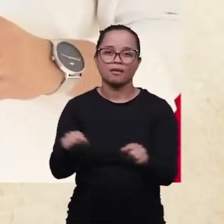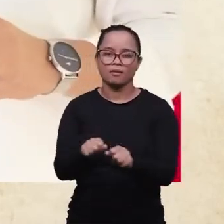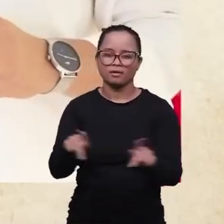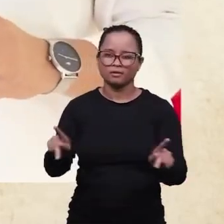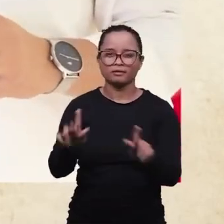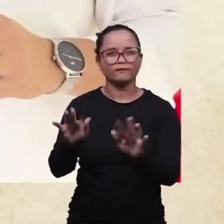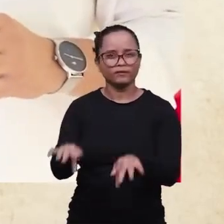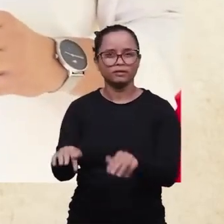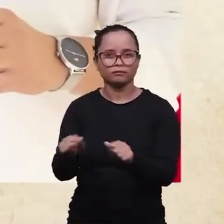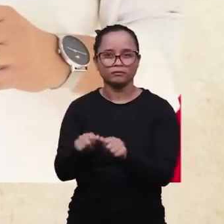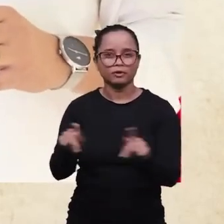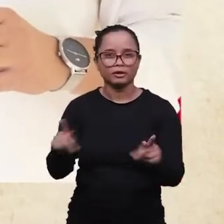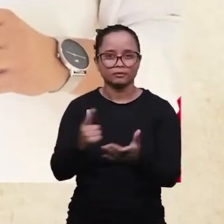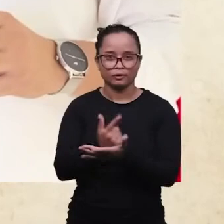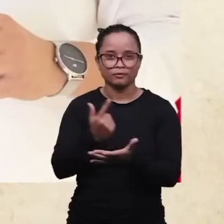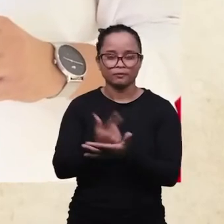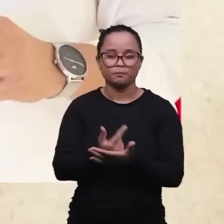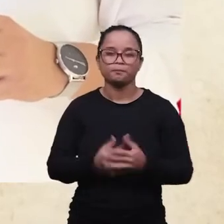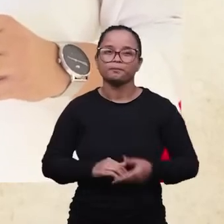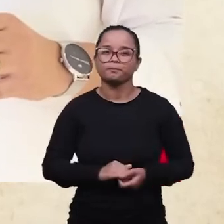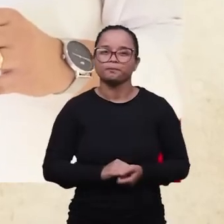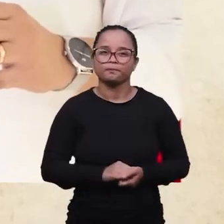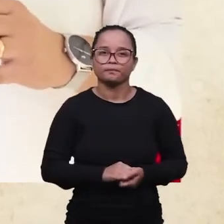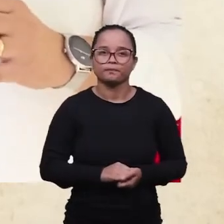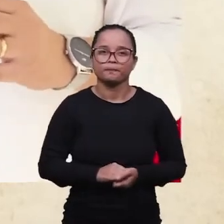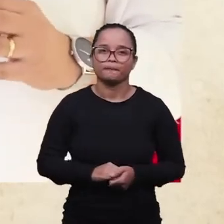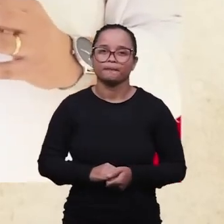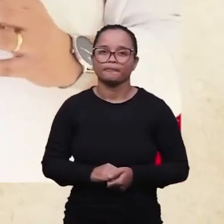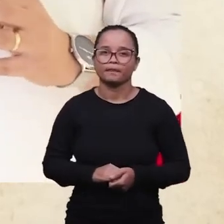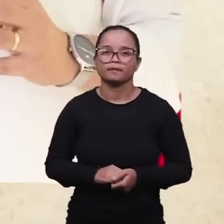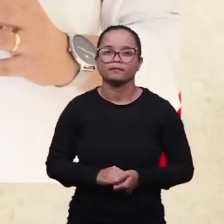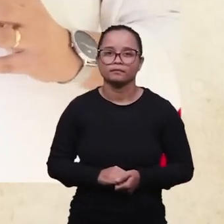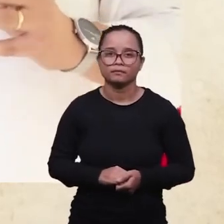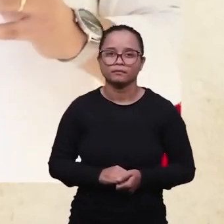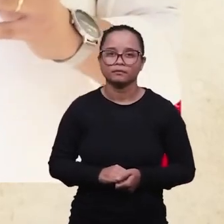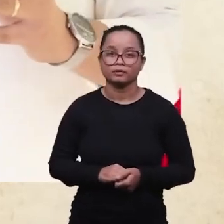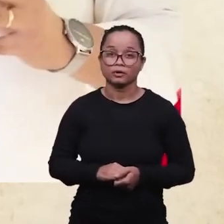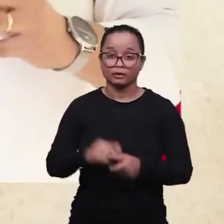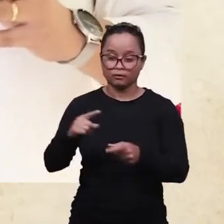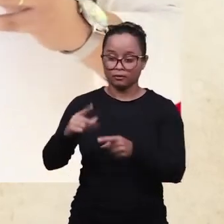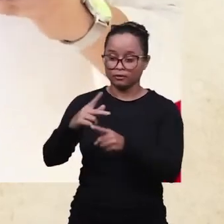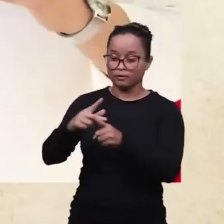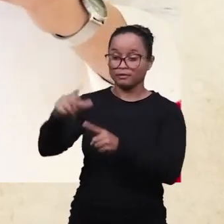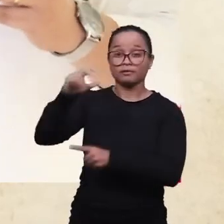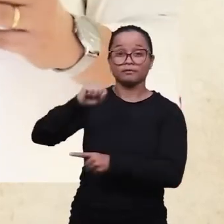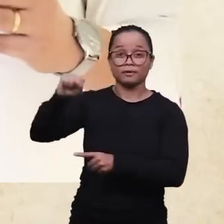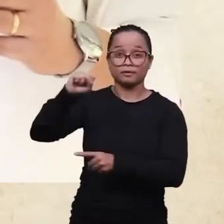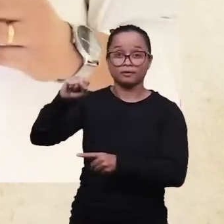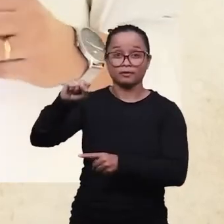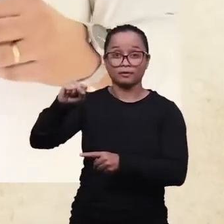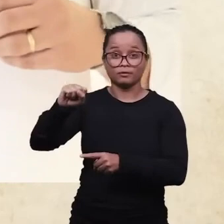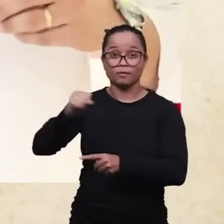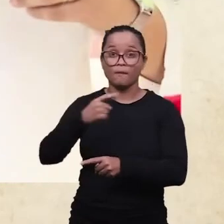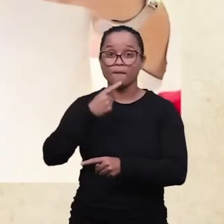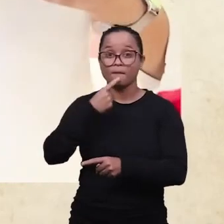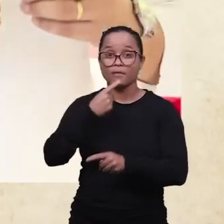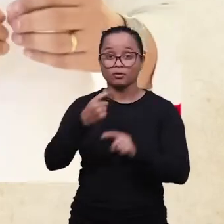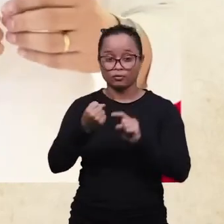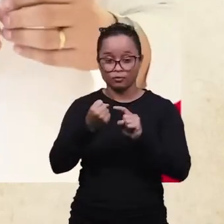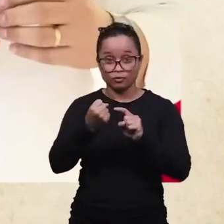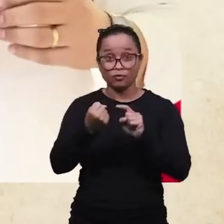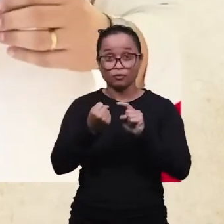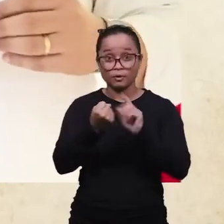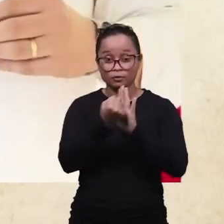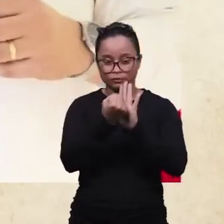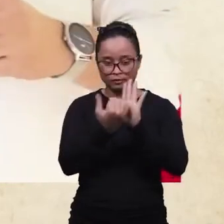chegamos em Apocalipse, lá no final, quando é dito, e eles venceram pelo sangue